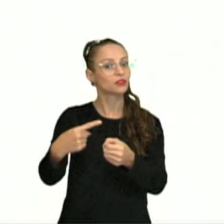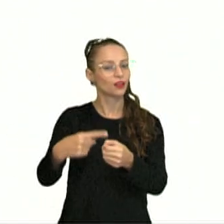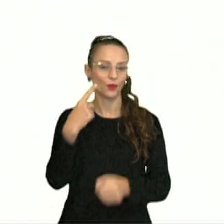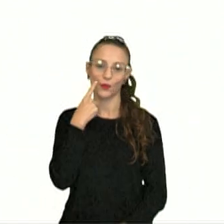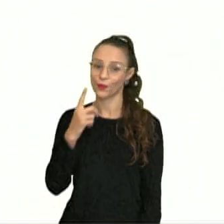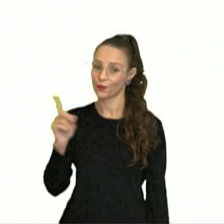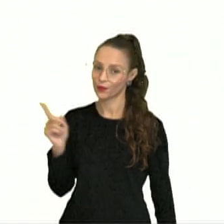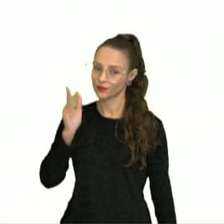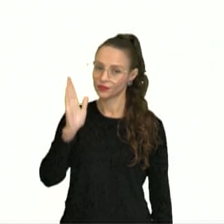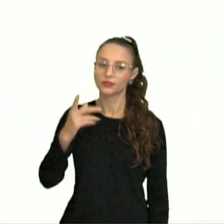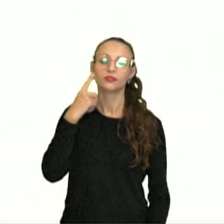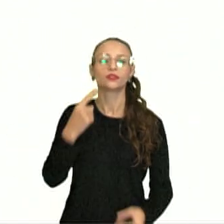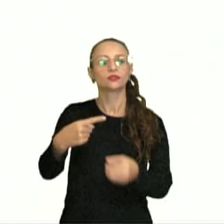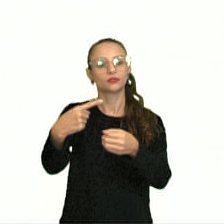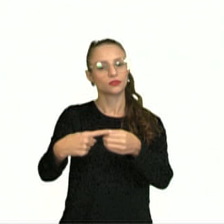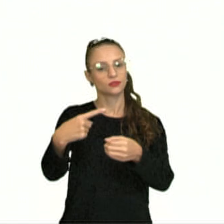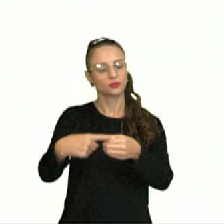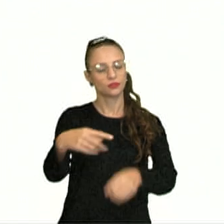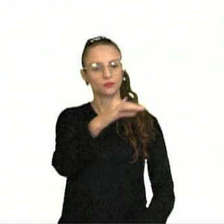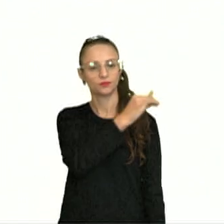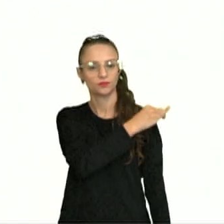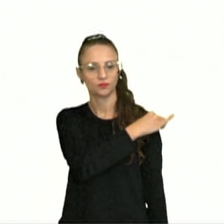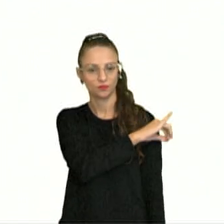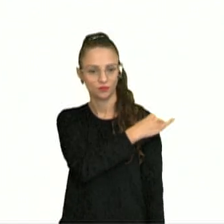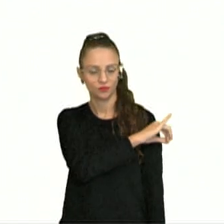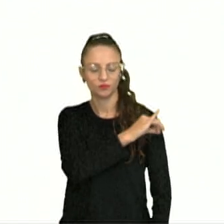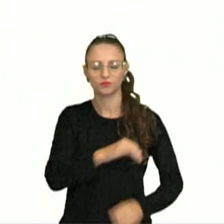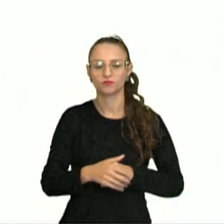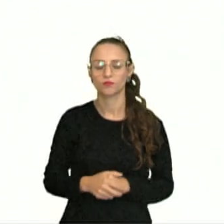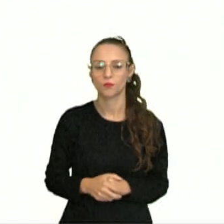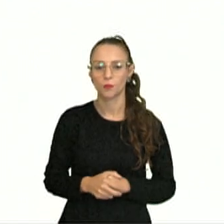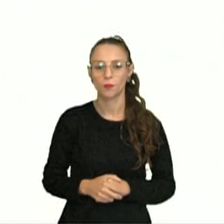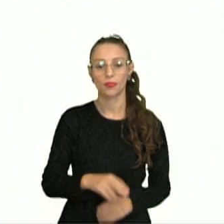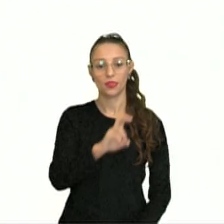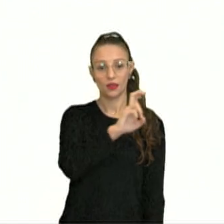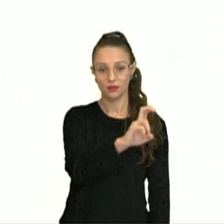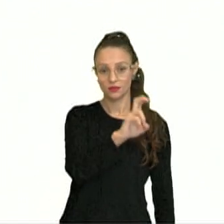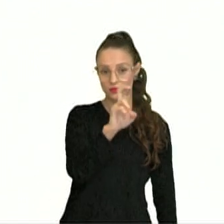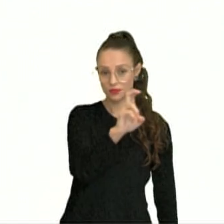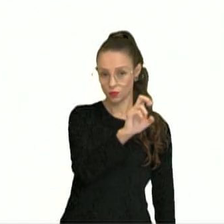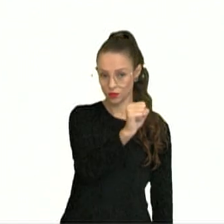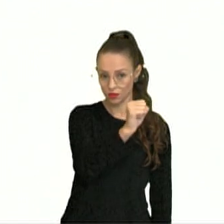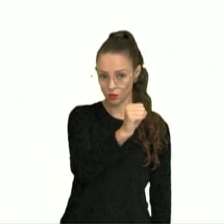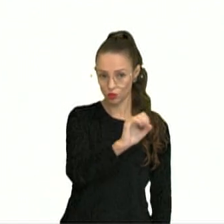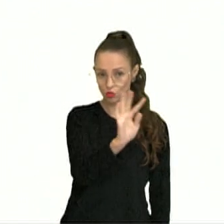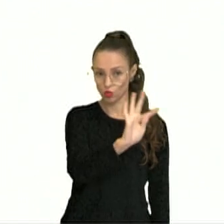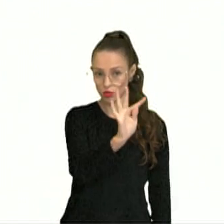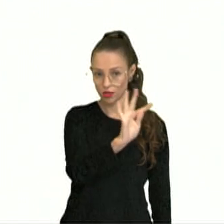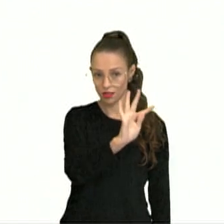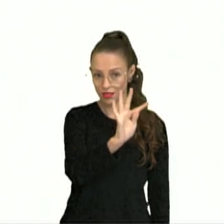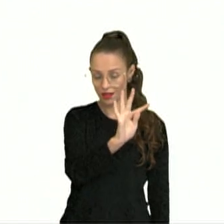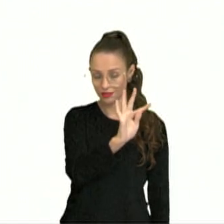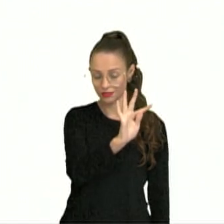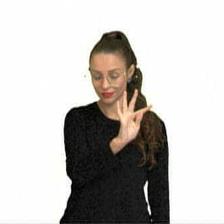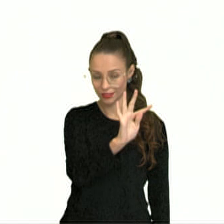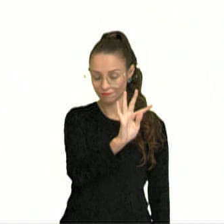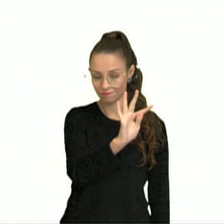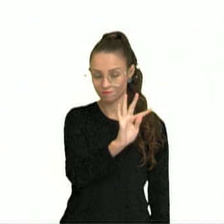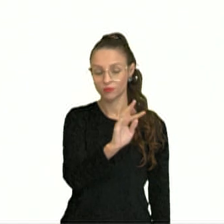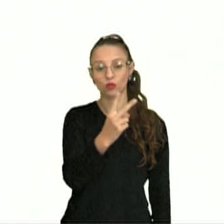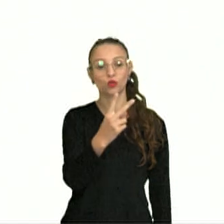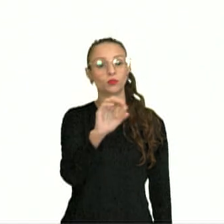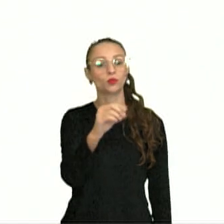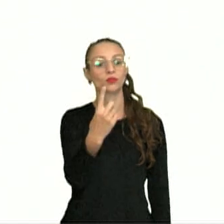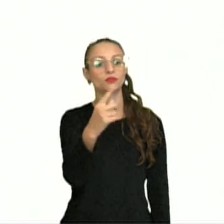ó, que é a cidade do Rio de Janeiro. Foi de 558 toneladas em